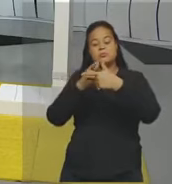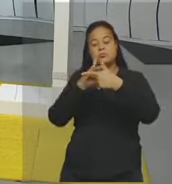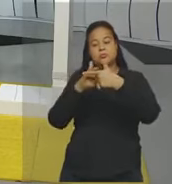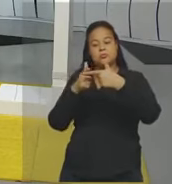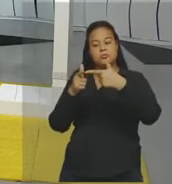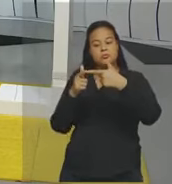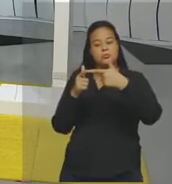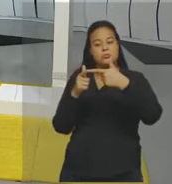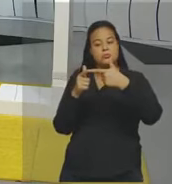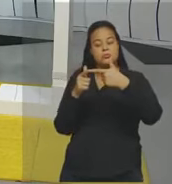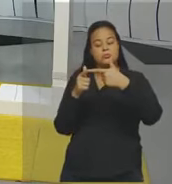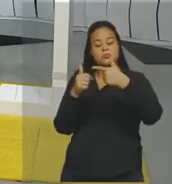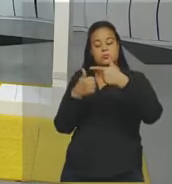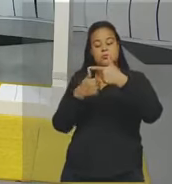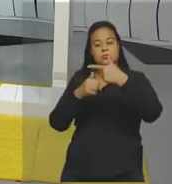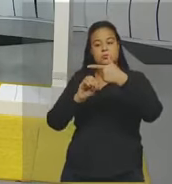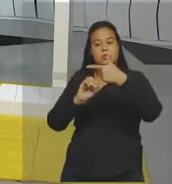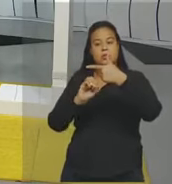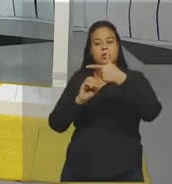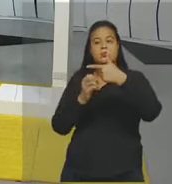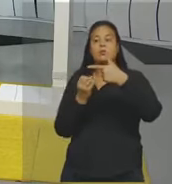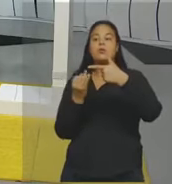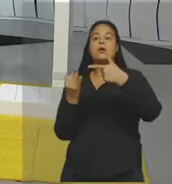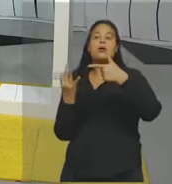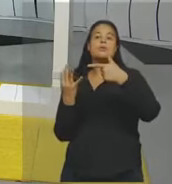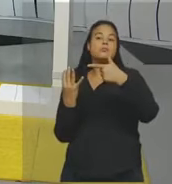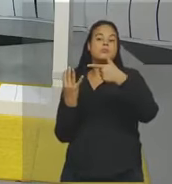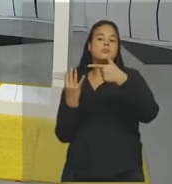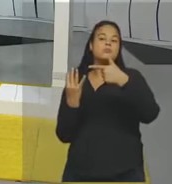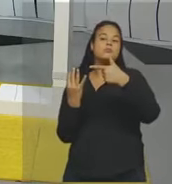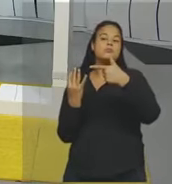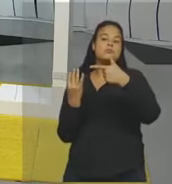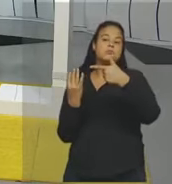por 10. Então, aqui vai dar